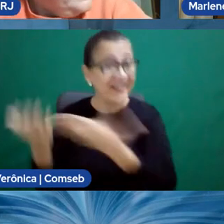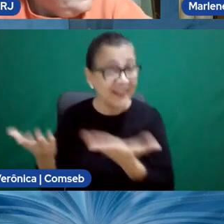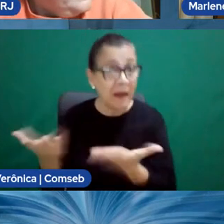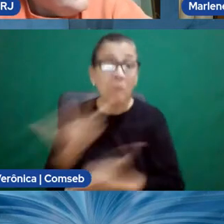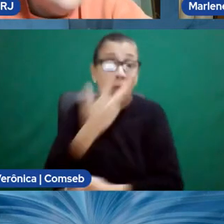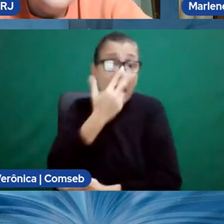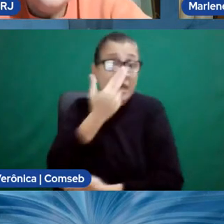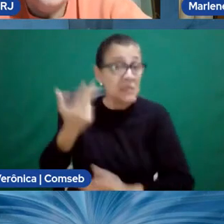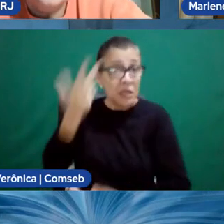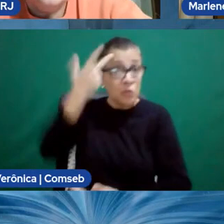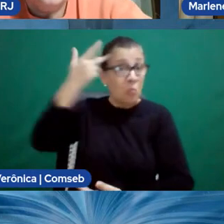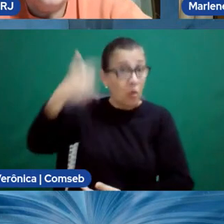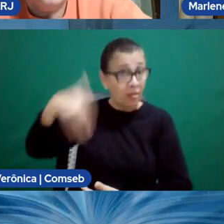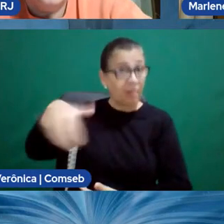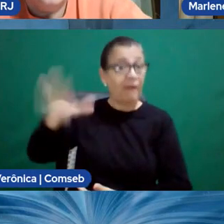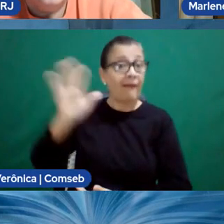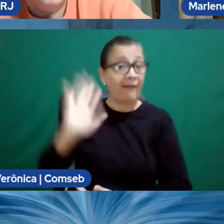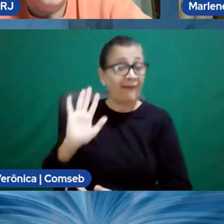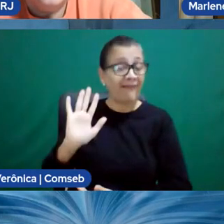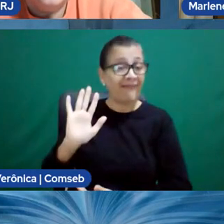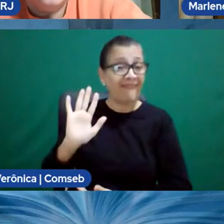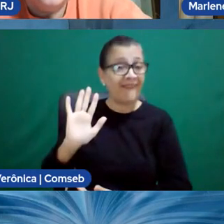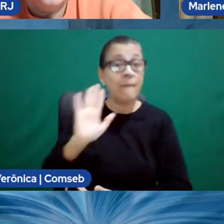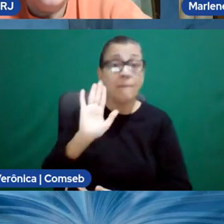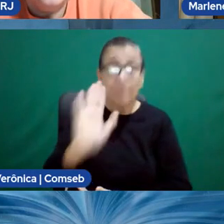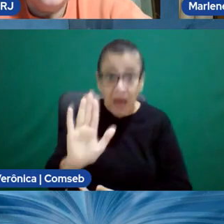nasceram espontaneamente. Para os seres